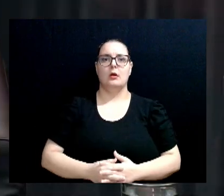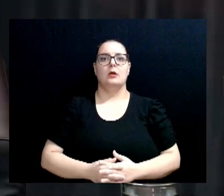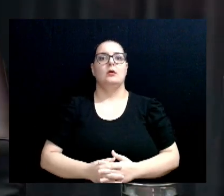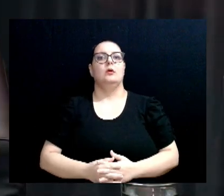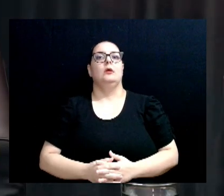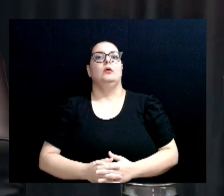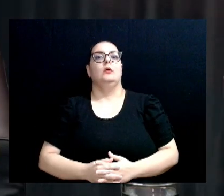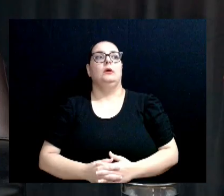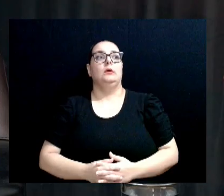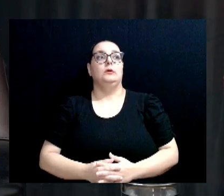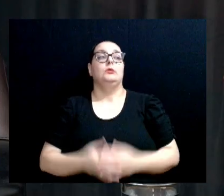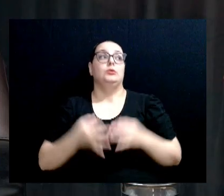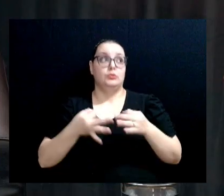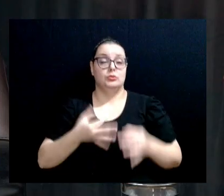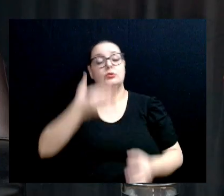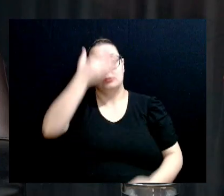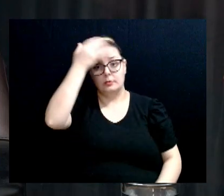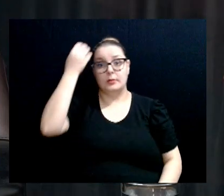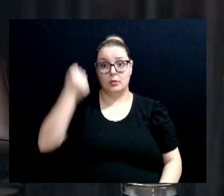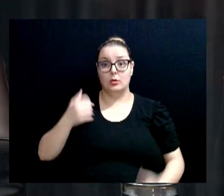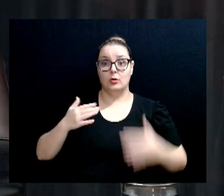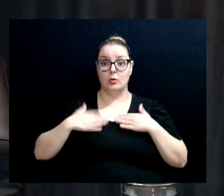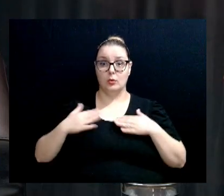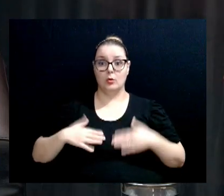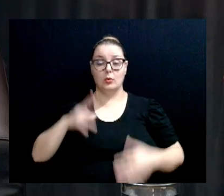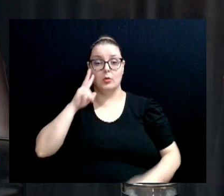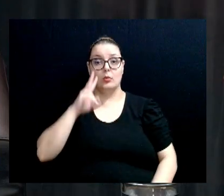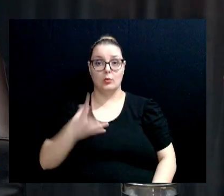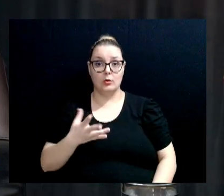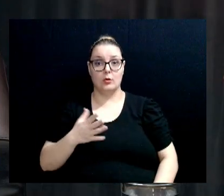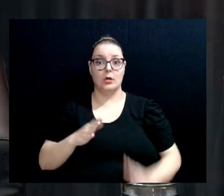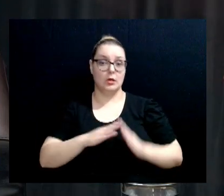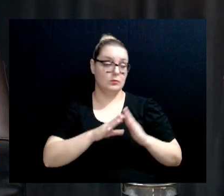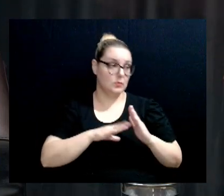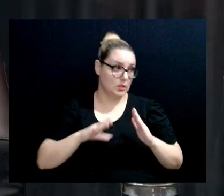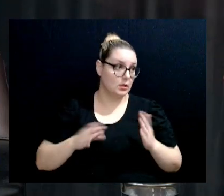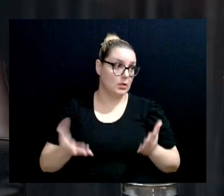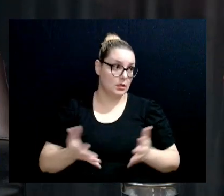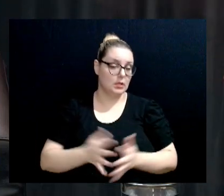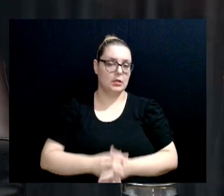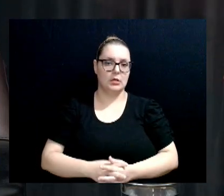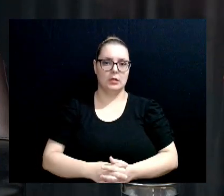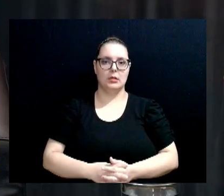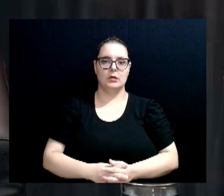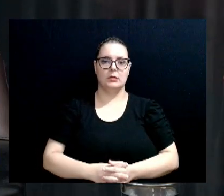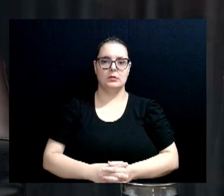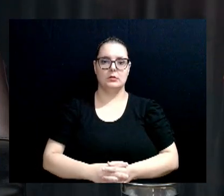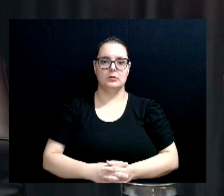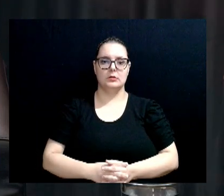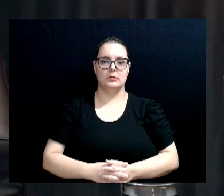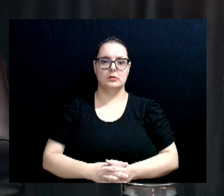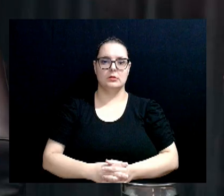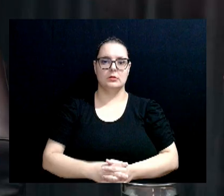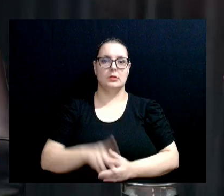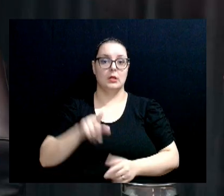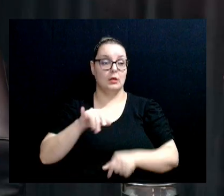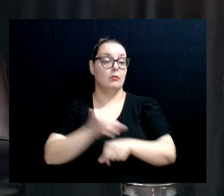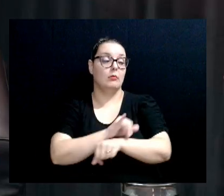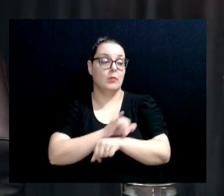corpo, a gente vê muito isso na clínica, né? Ele se torna uma ferramenta,